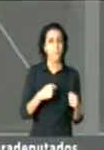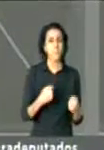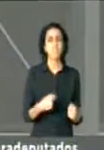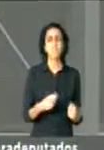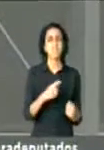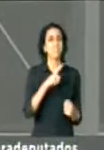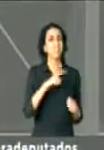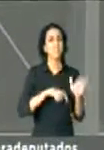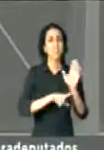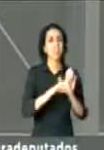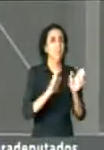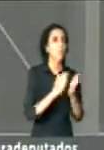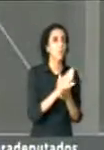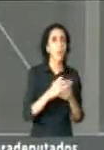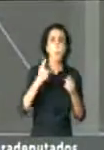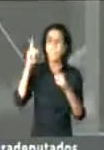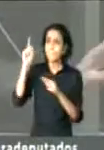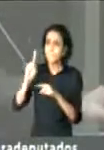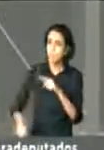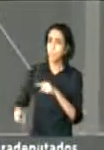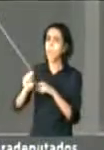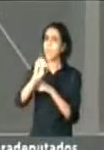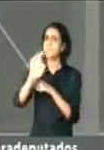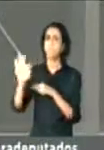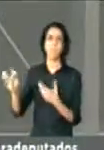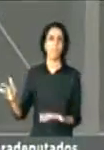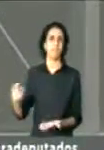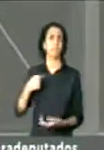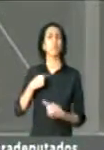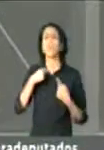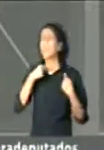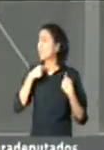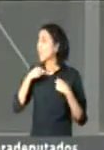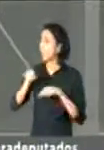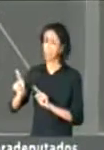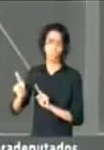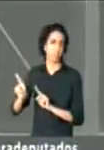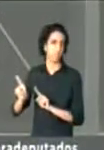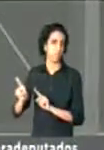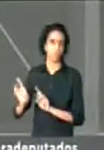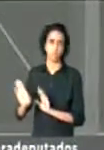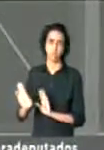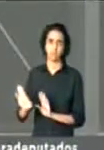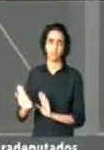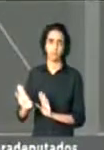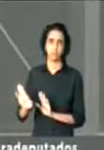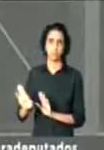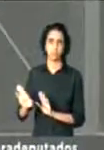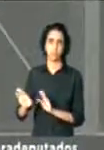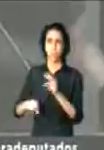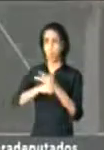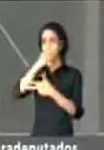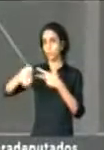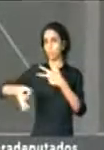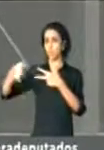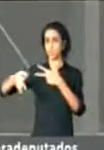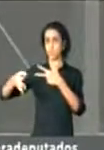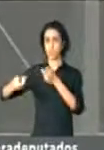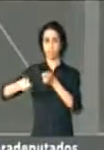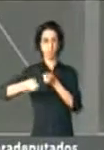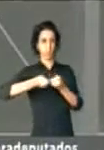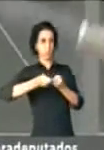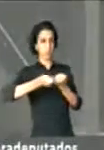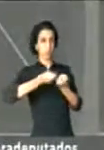esta decisão do Supremo. Eu sou totalmente contrário ao controle do Poder Judiciário em suas